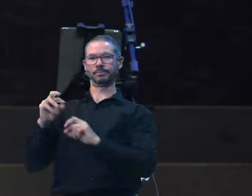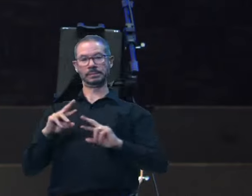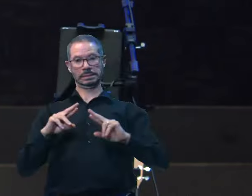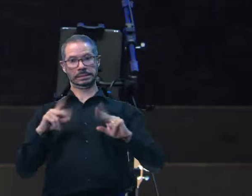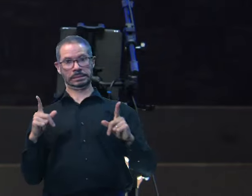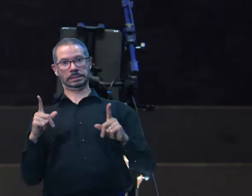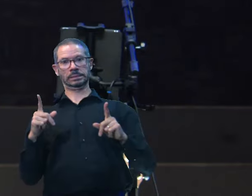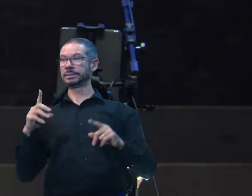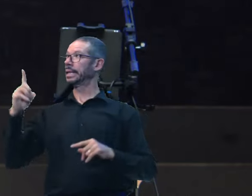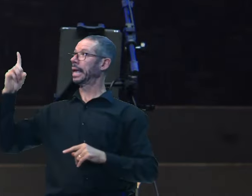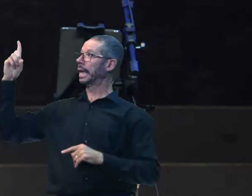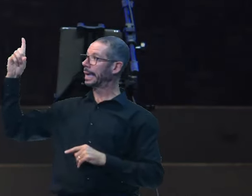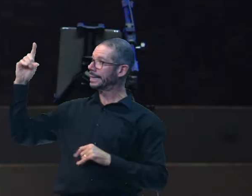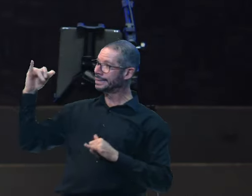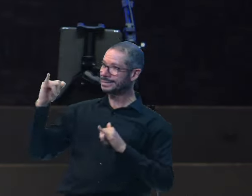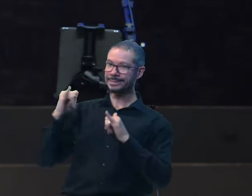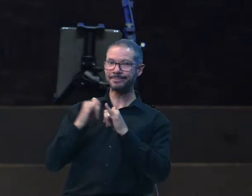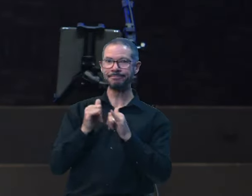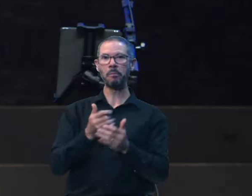E Ele nos perdoou.